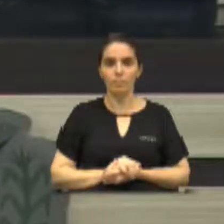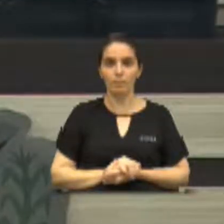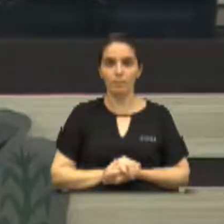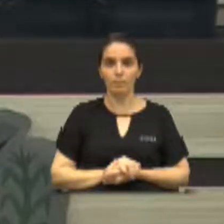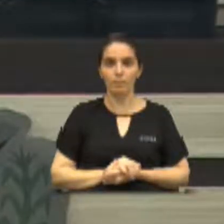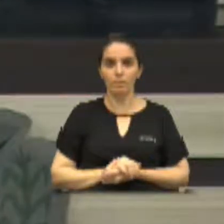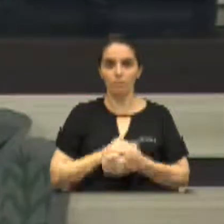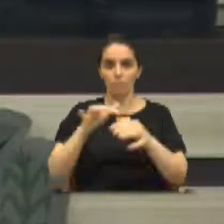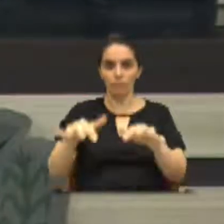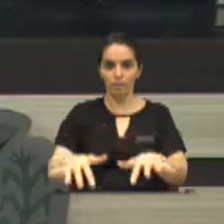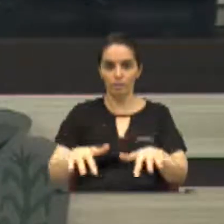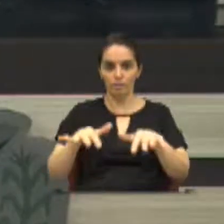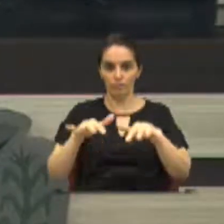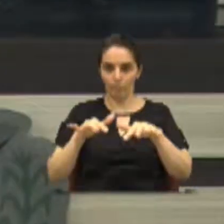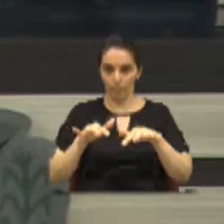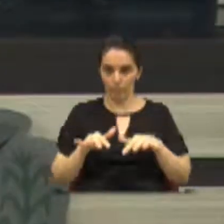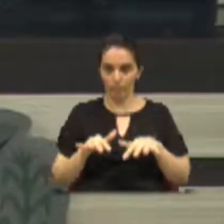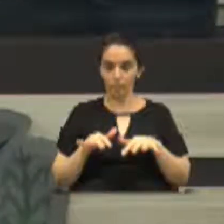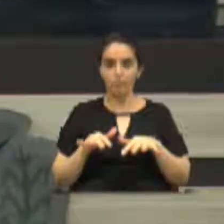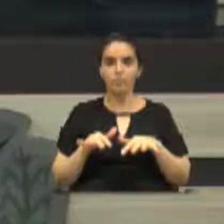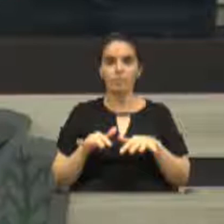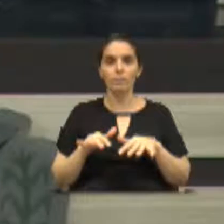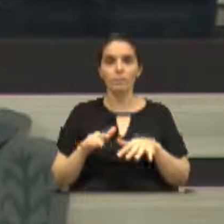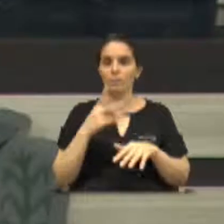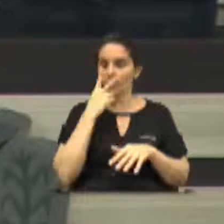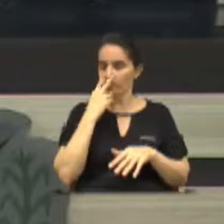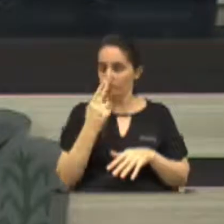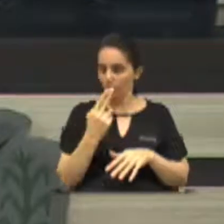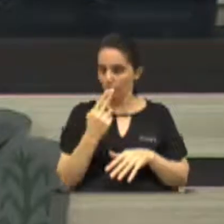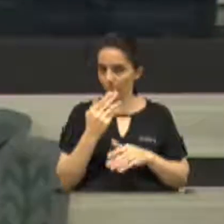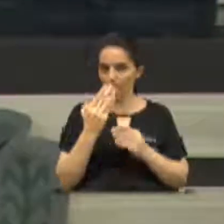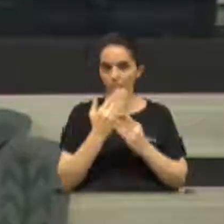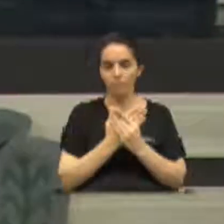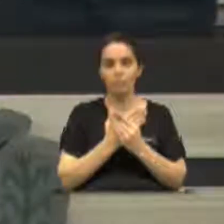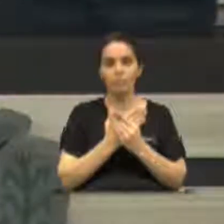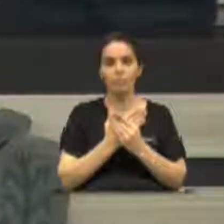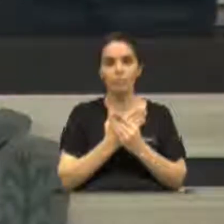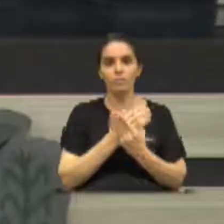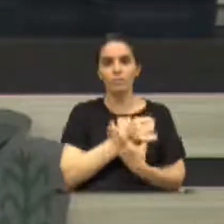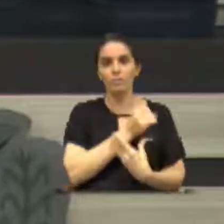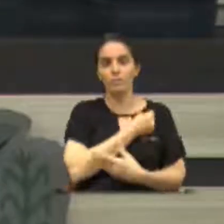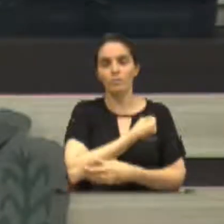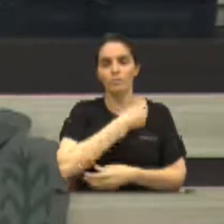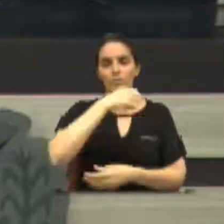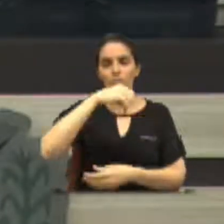Egrégio plenário da Câmara Municipal de Limeira, parecer. Processo número